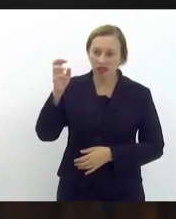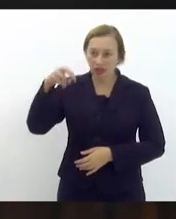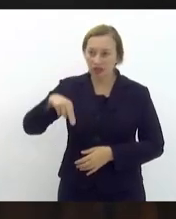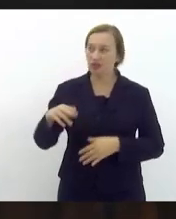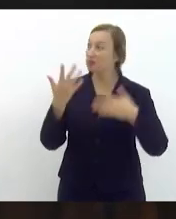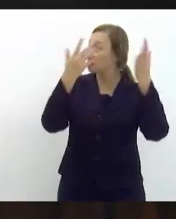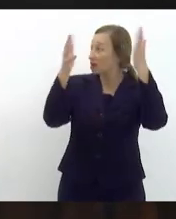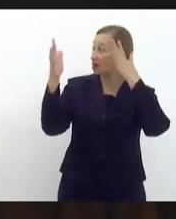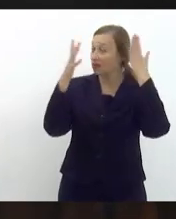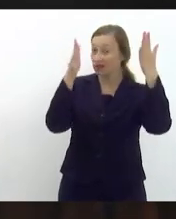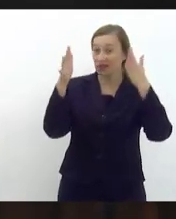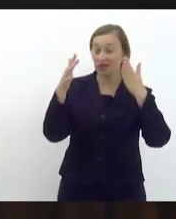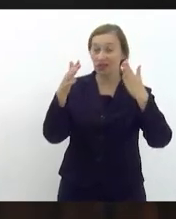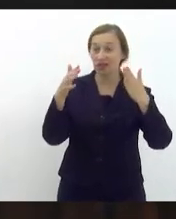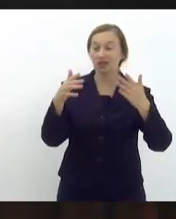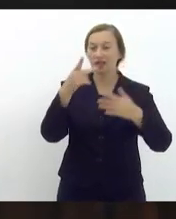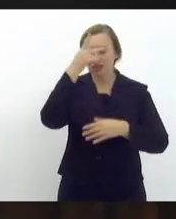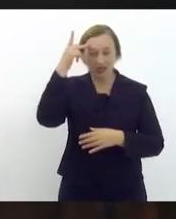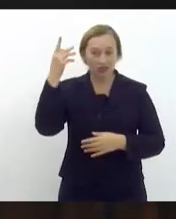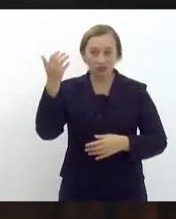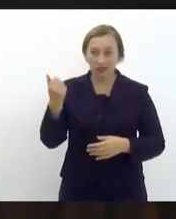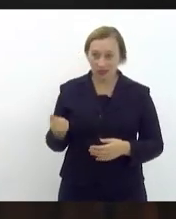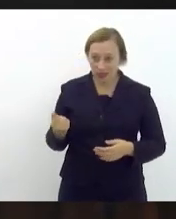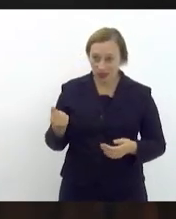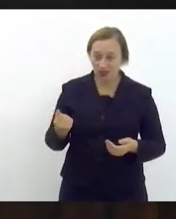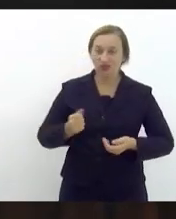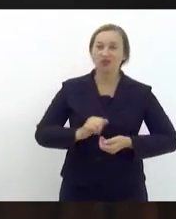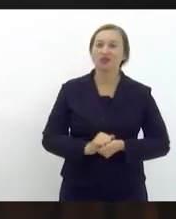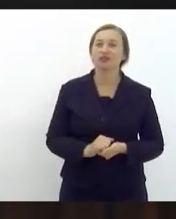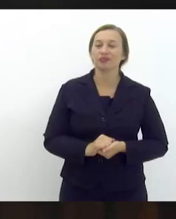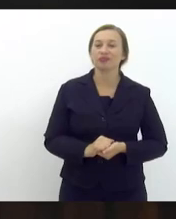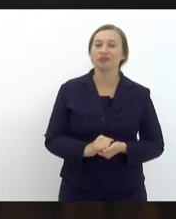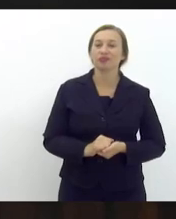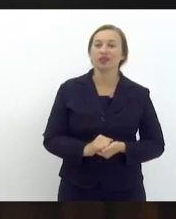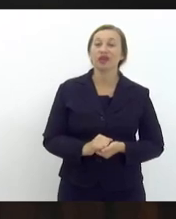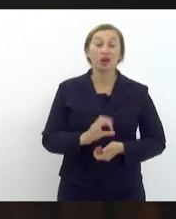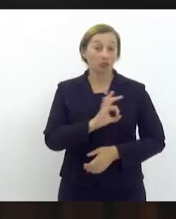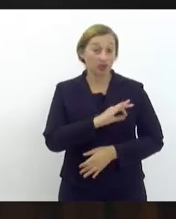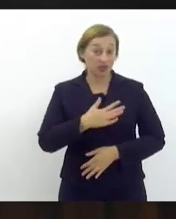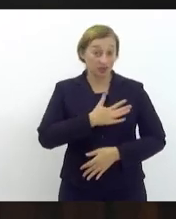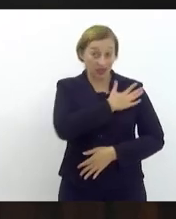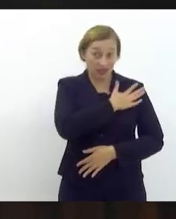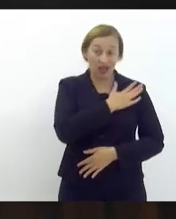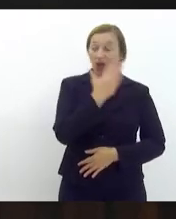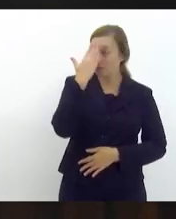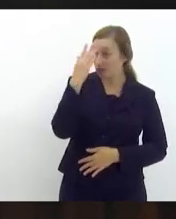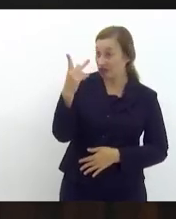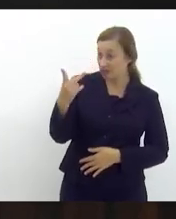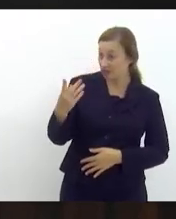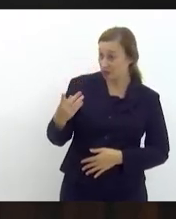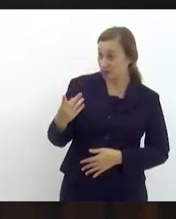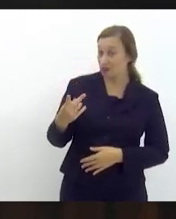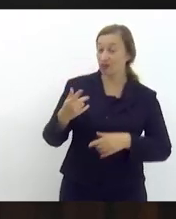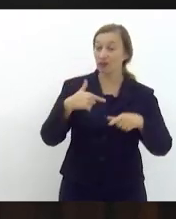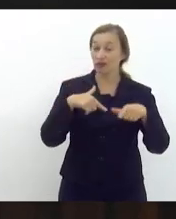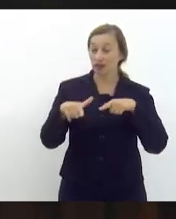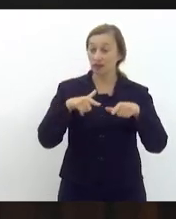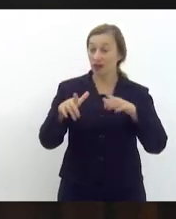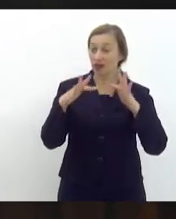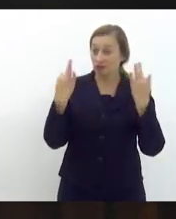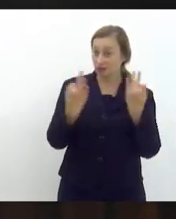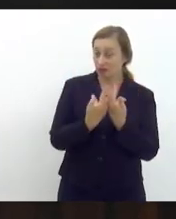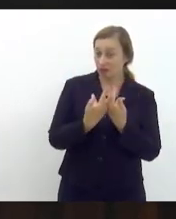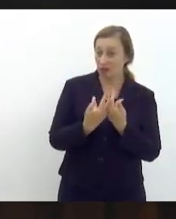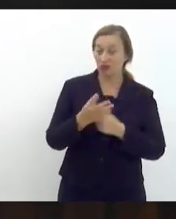a saudação aqui aos pessoal as pensionistas da nossa Polícia Militar Obrigado pelo serviço das famílias de vocês